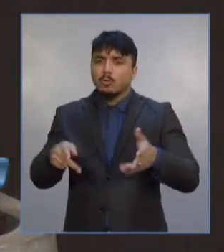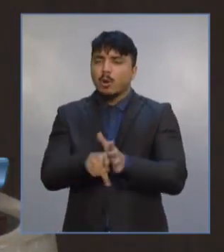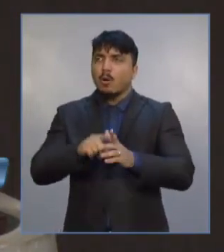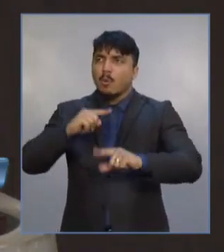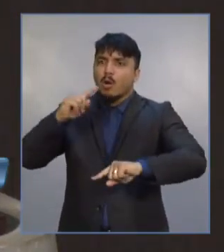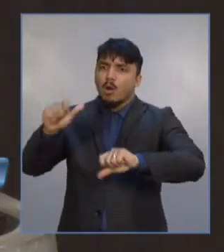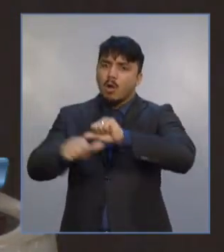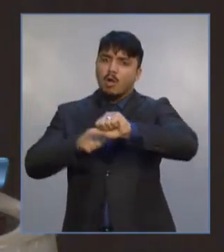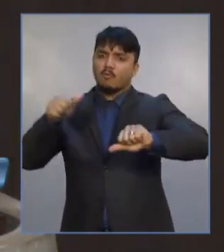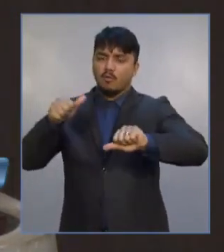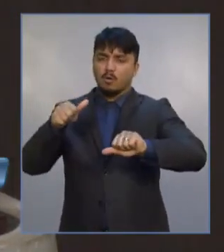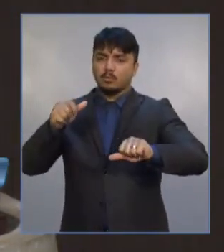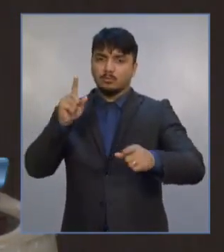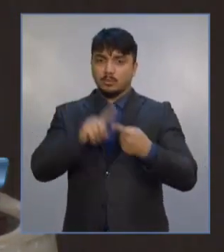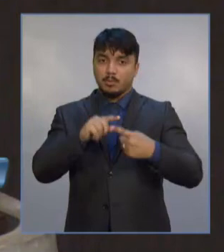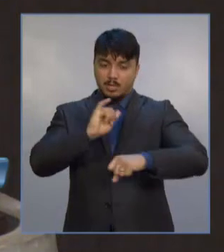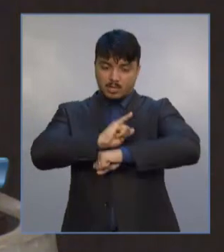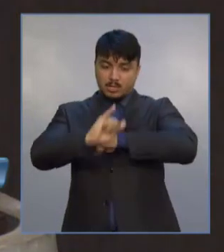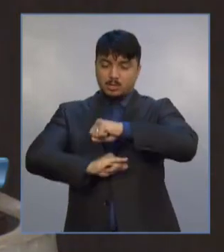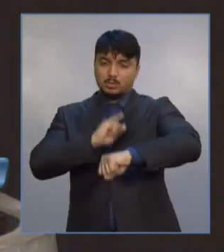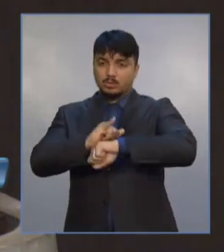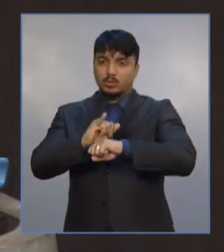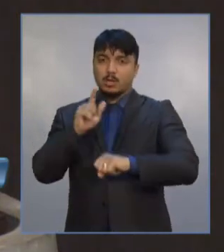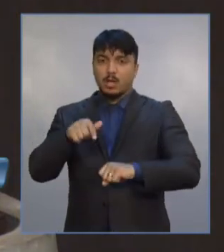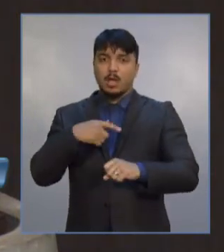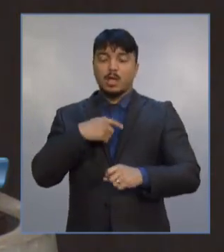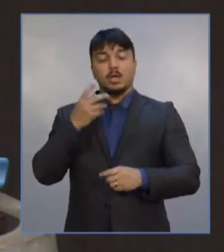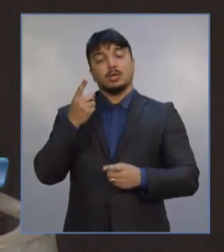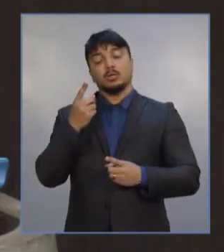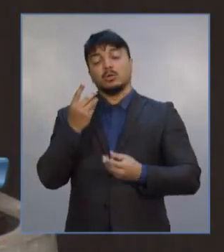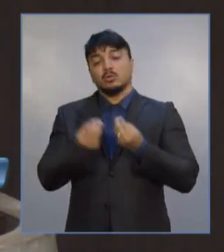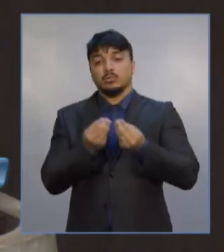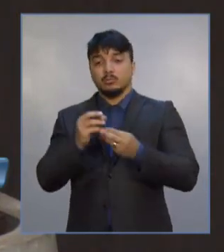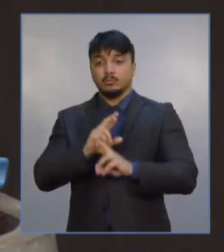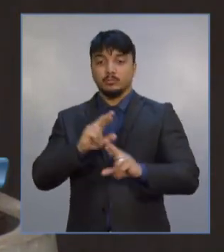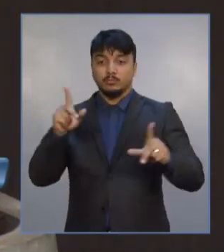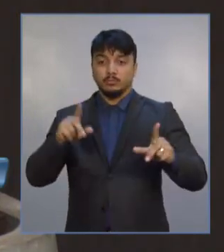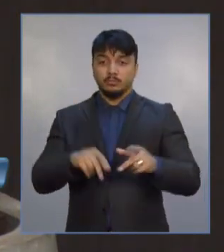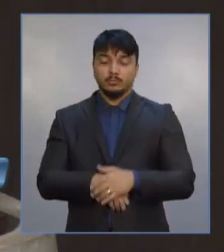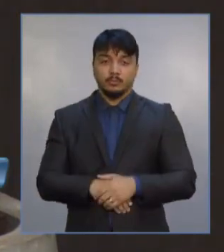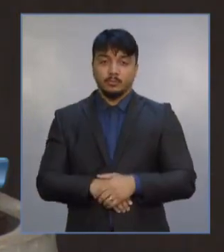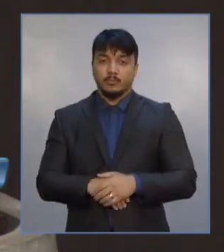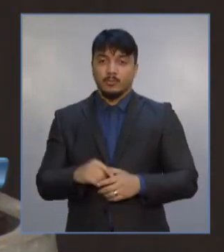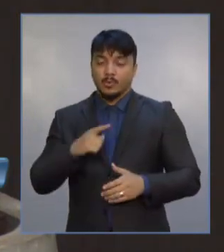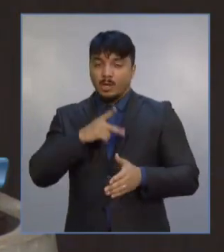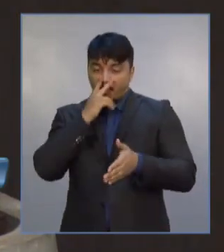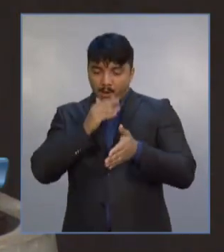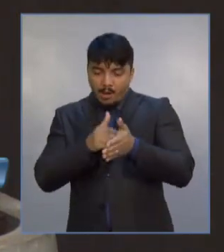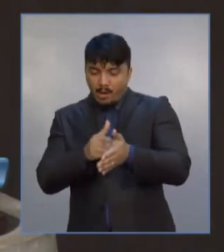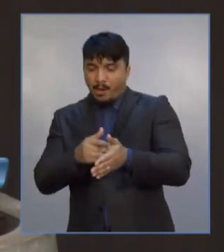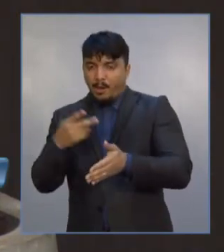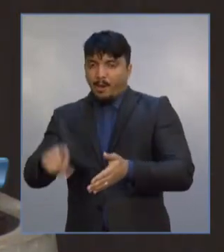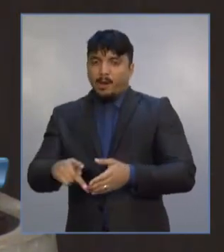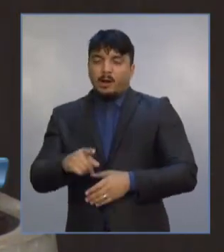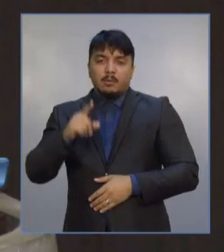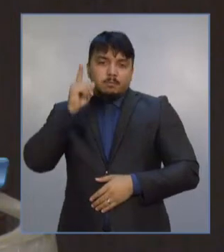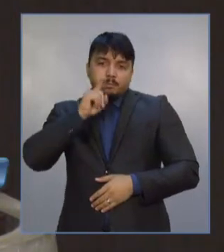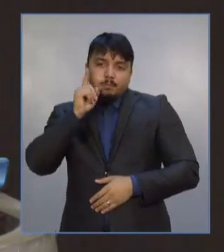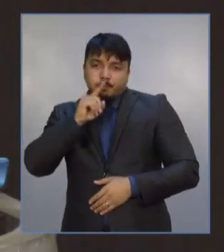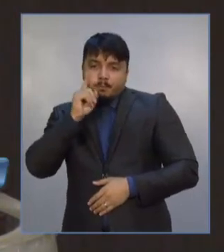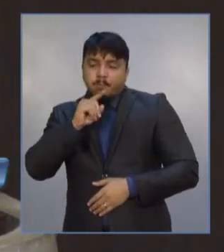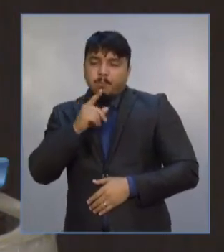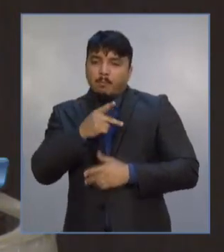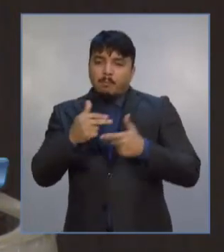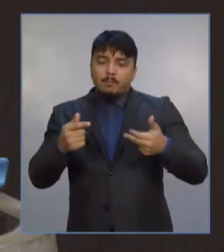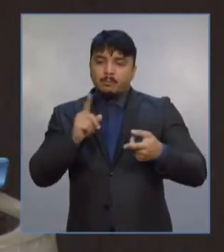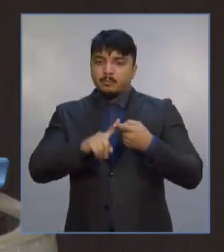nos inscrevermos no cenário internacional de outra forma. Esse alinhamento automático aos estadunidenses, aos